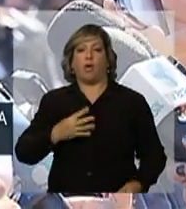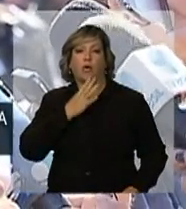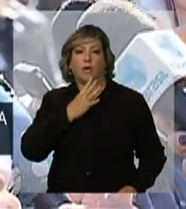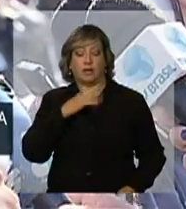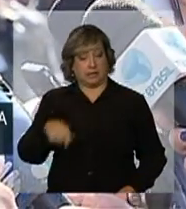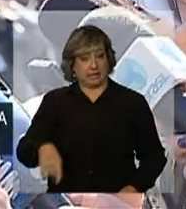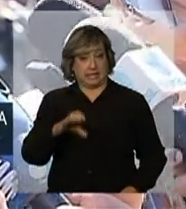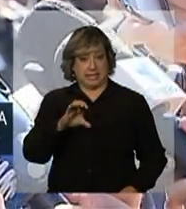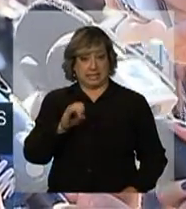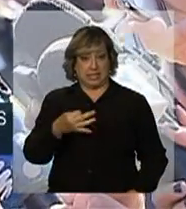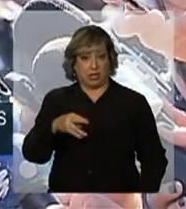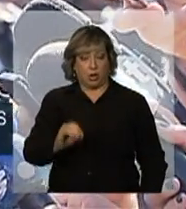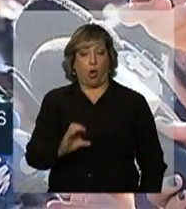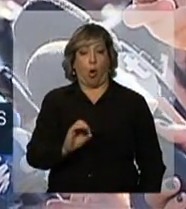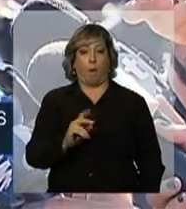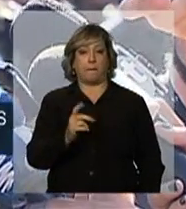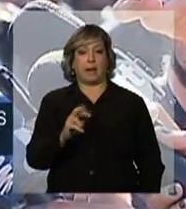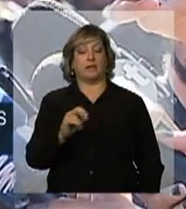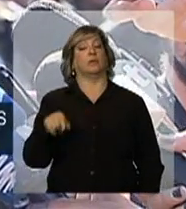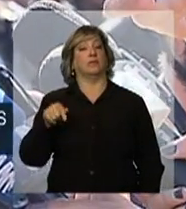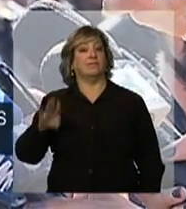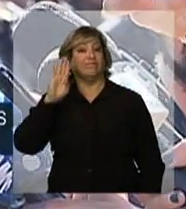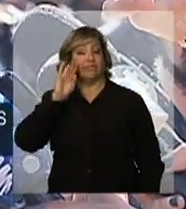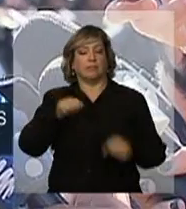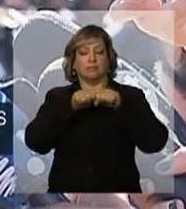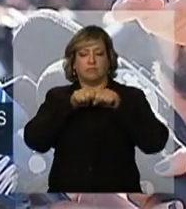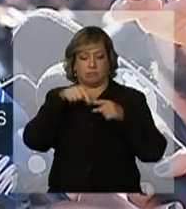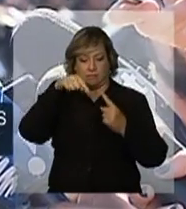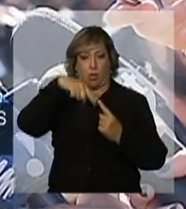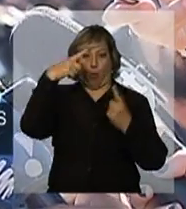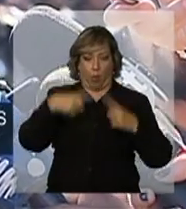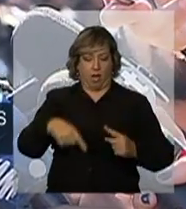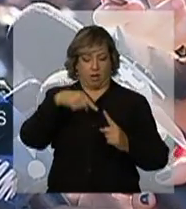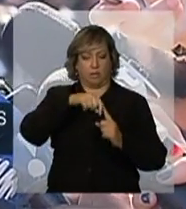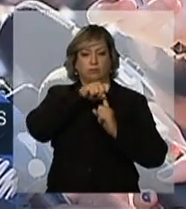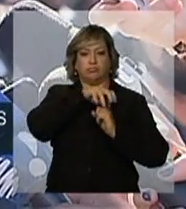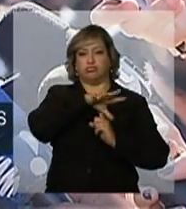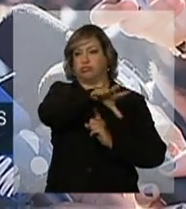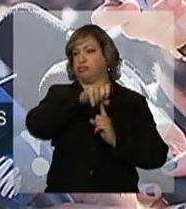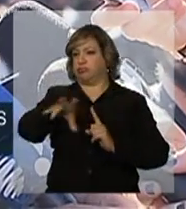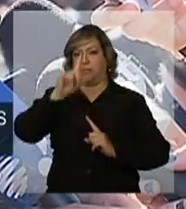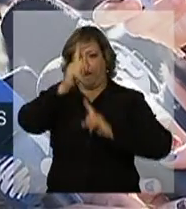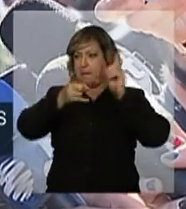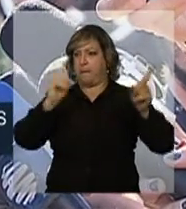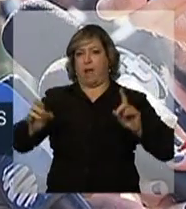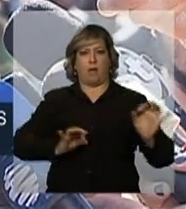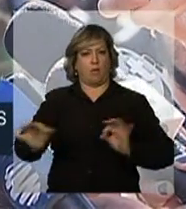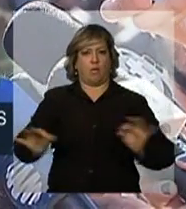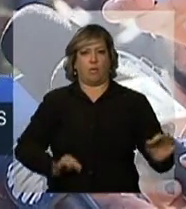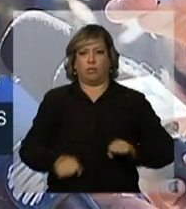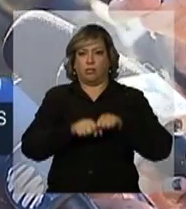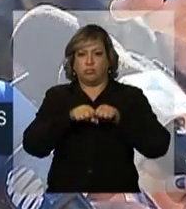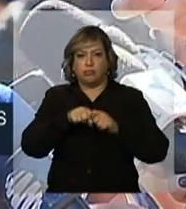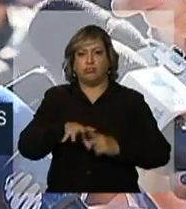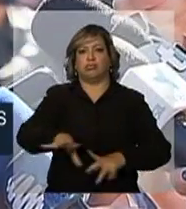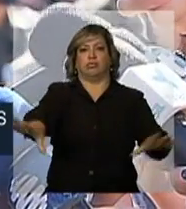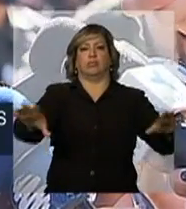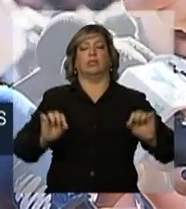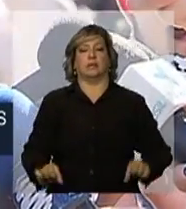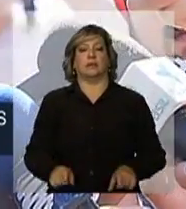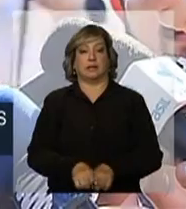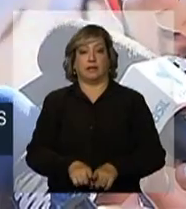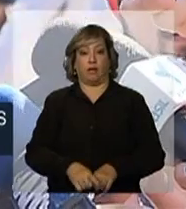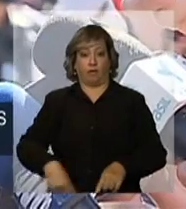grande cérebro, é de onde emanam todas as ordens para esse pessoal aqui. Aí nós temos, como vocês puderam ver agora há